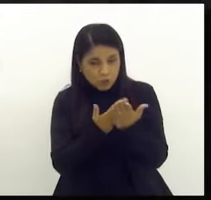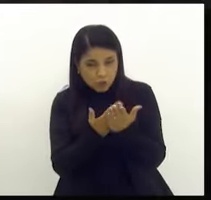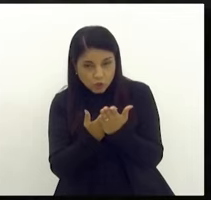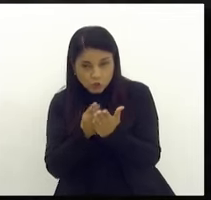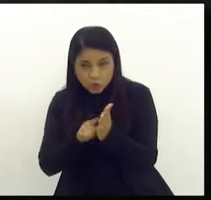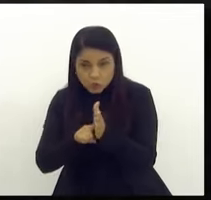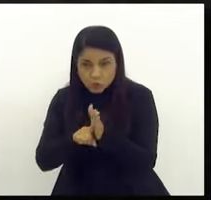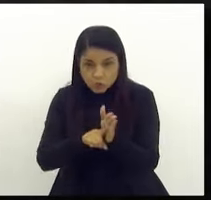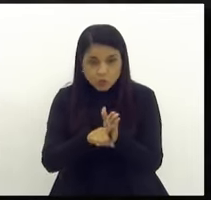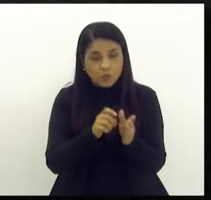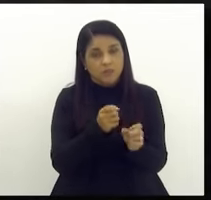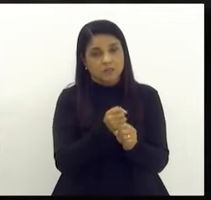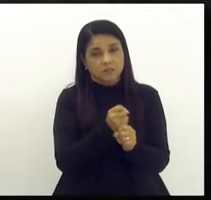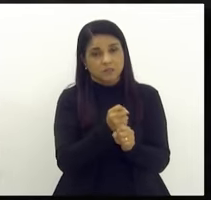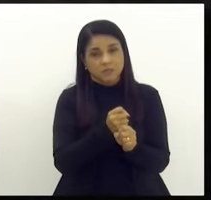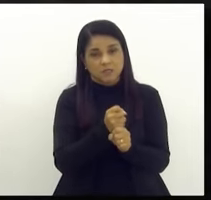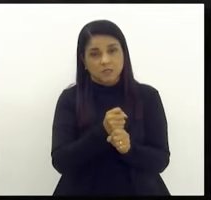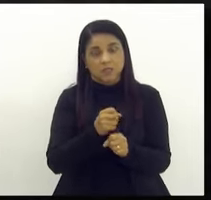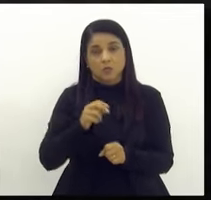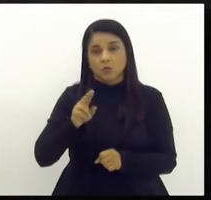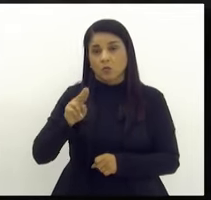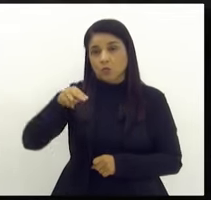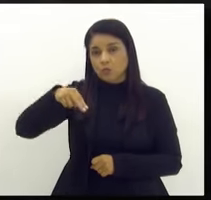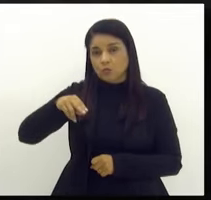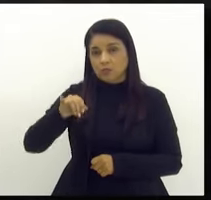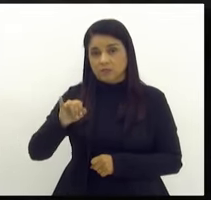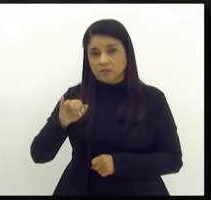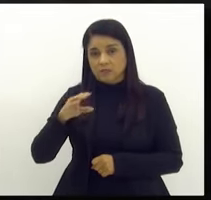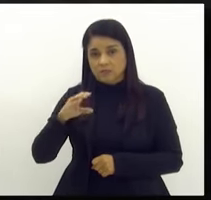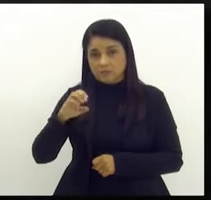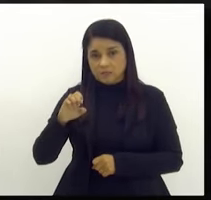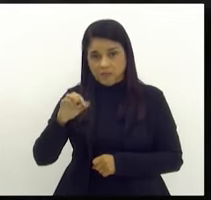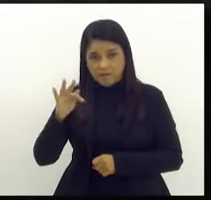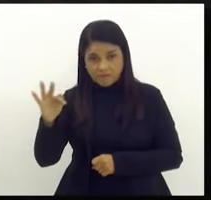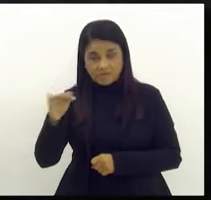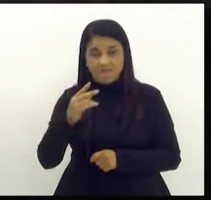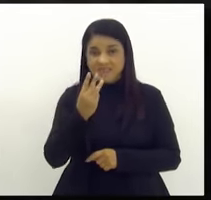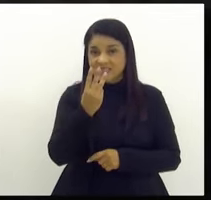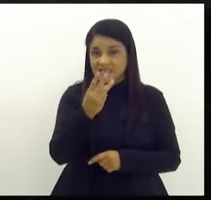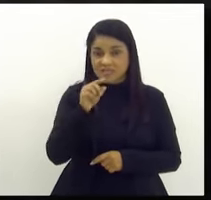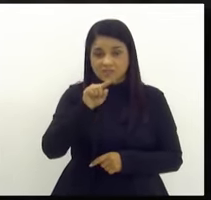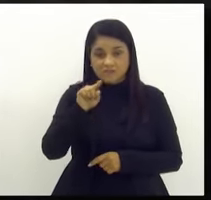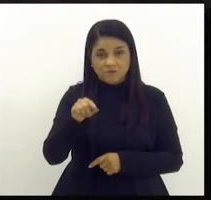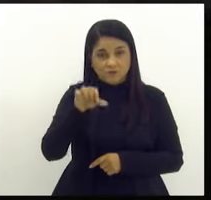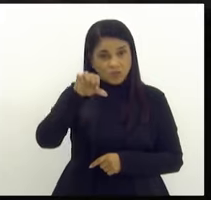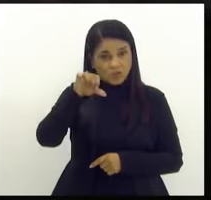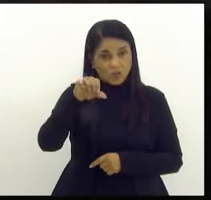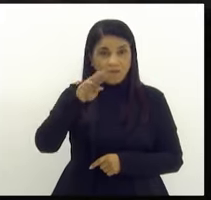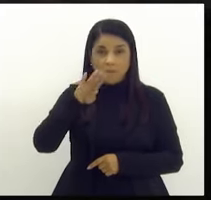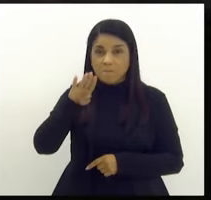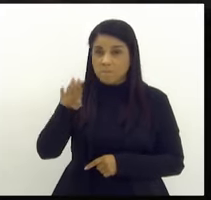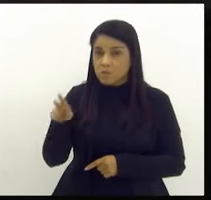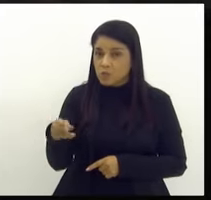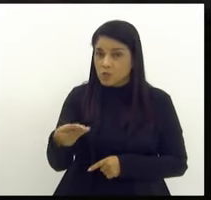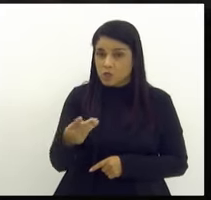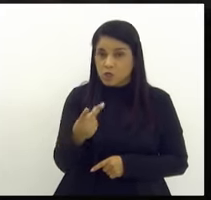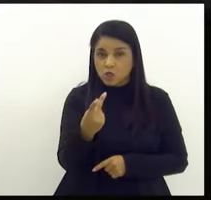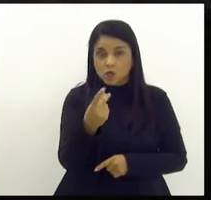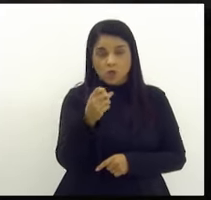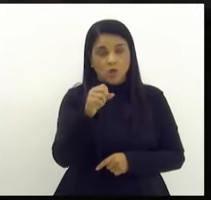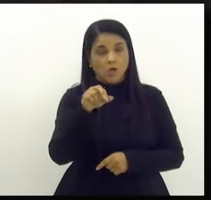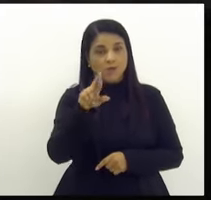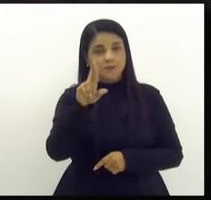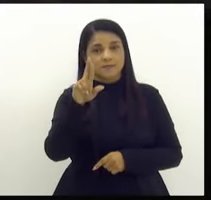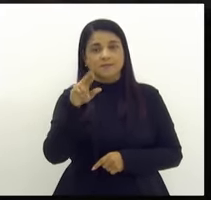esse ano pela Unicef demonstrou que 3,9 milhões ou seja 60,3